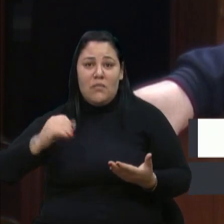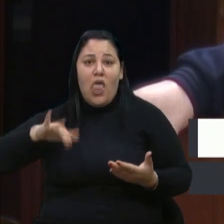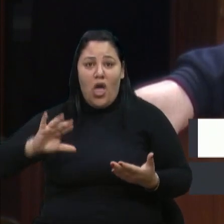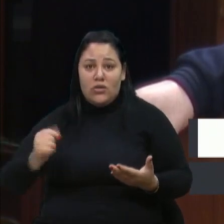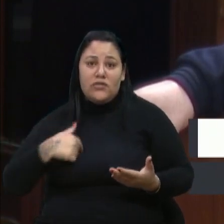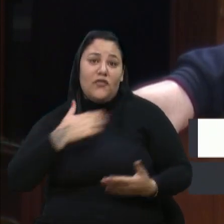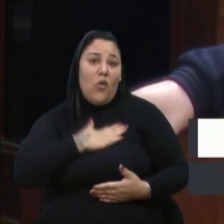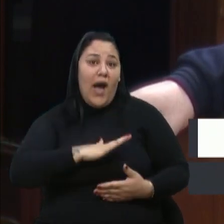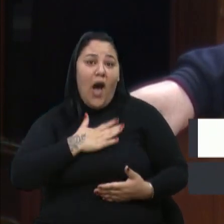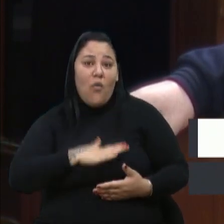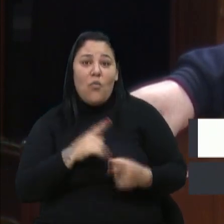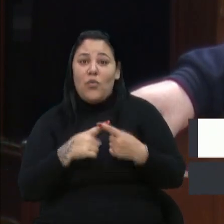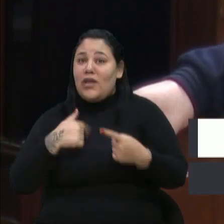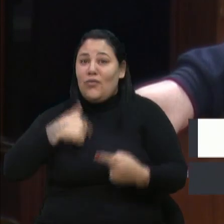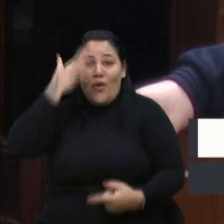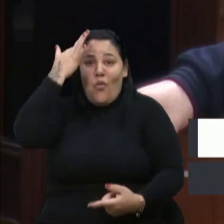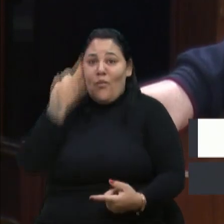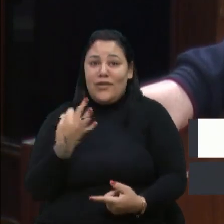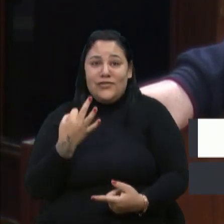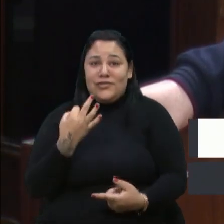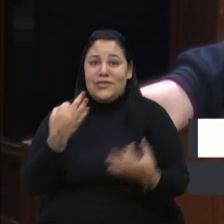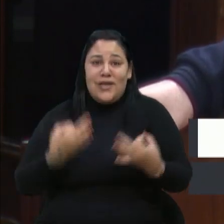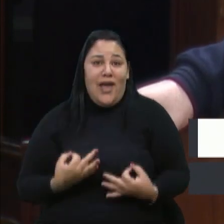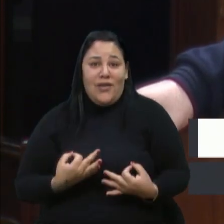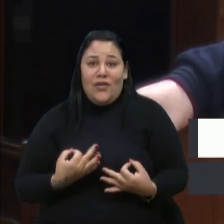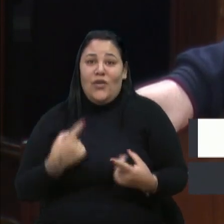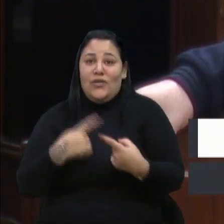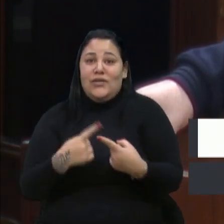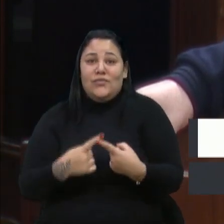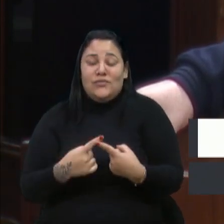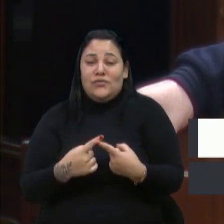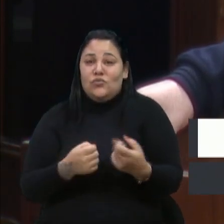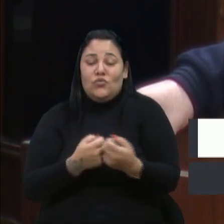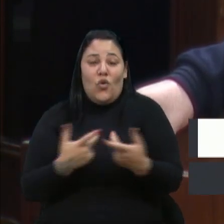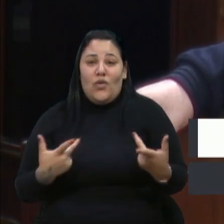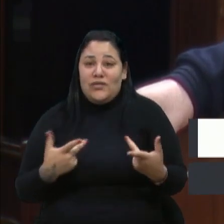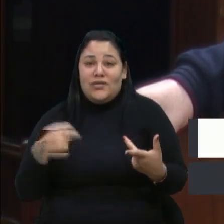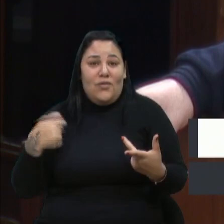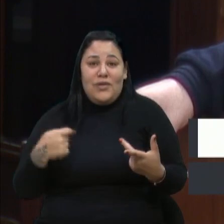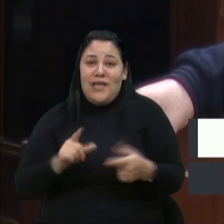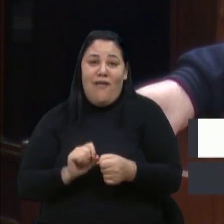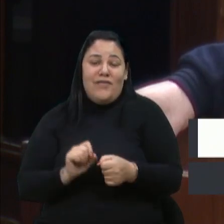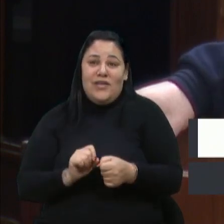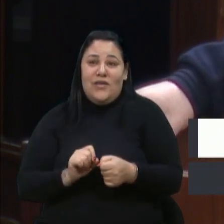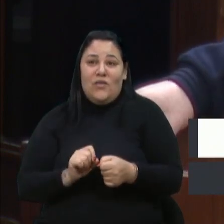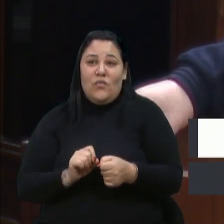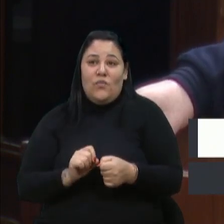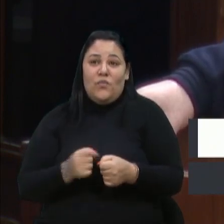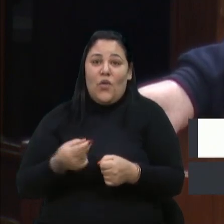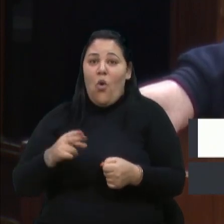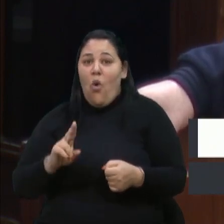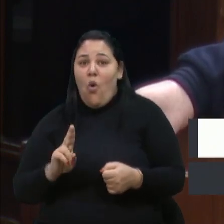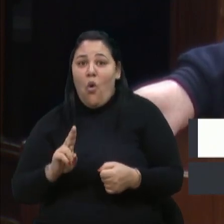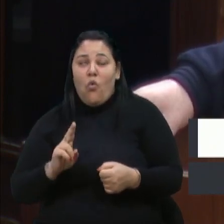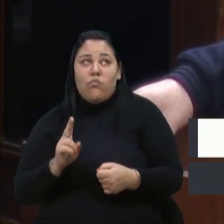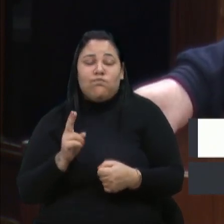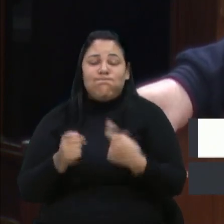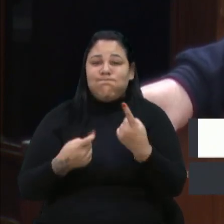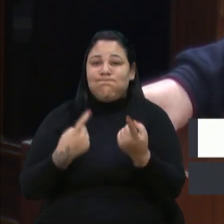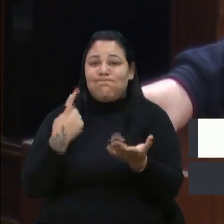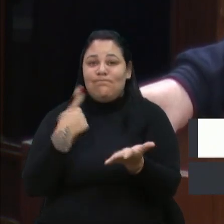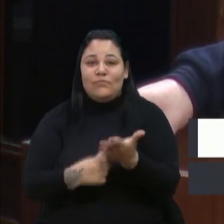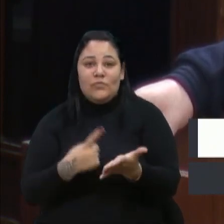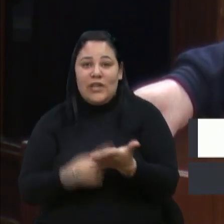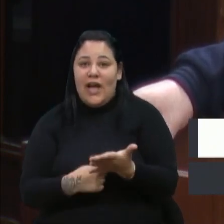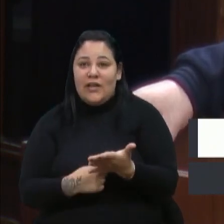então. Então são coisas que são feitas, talvez por alguns acordos, mas não pegaram